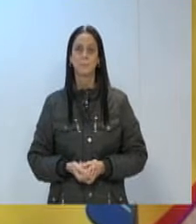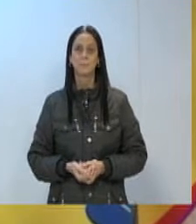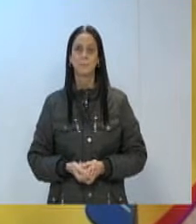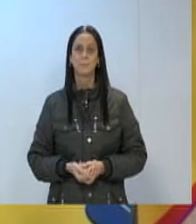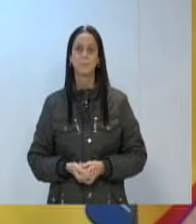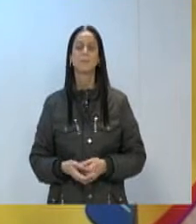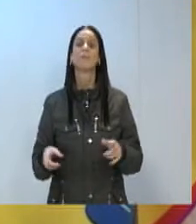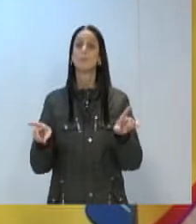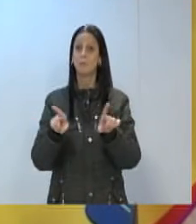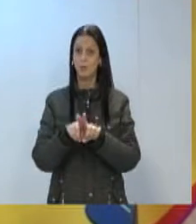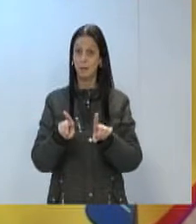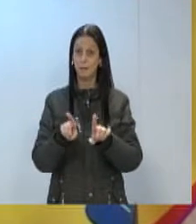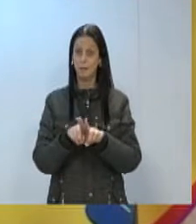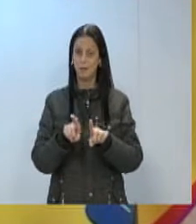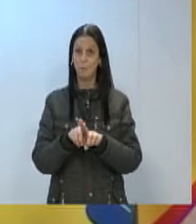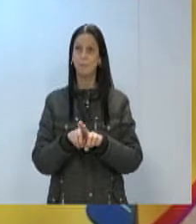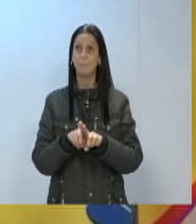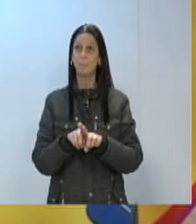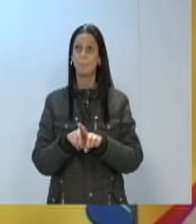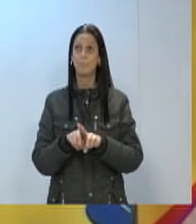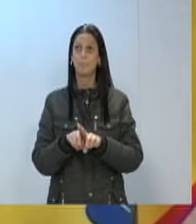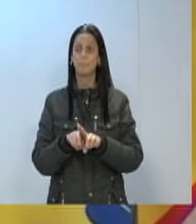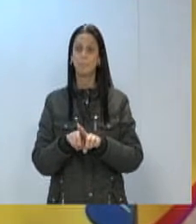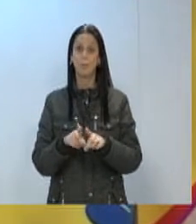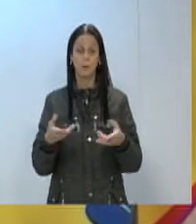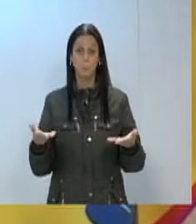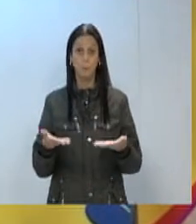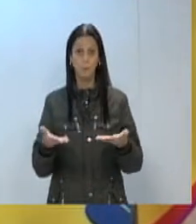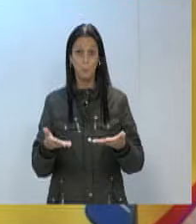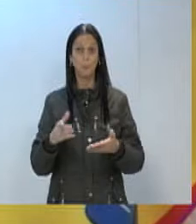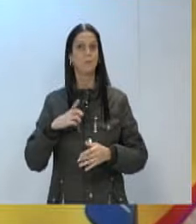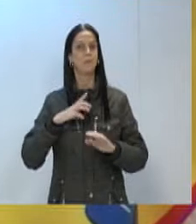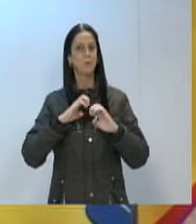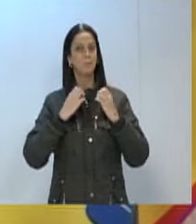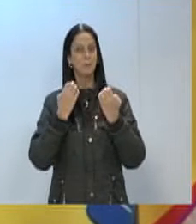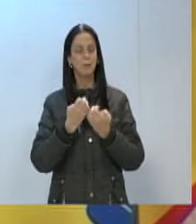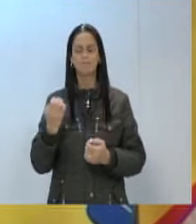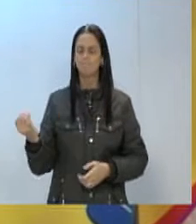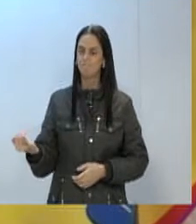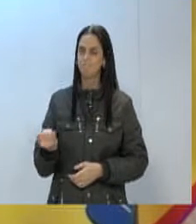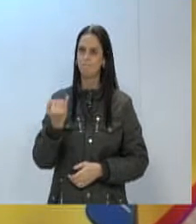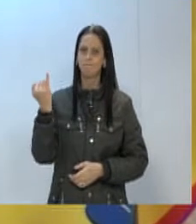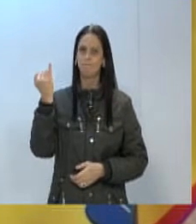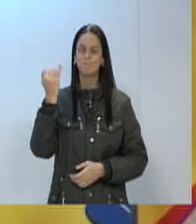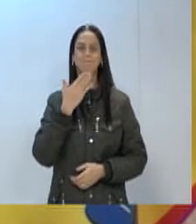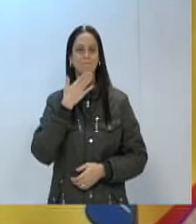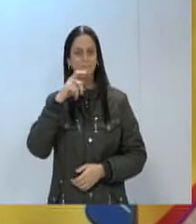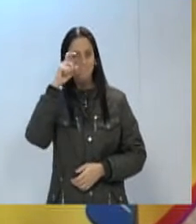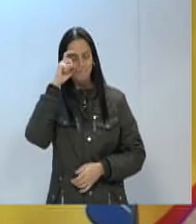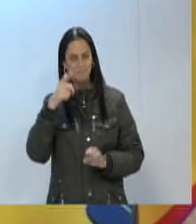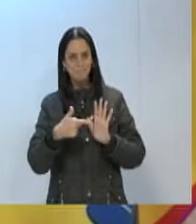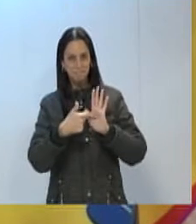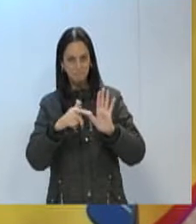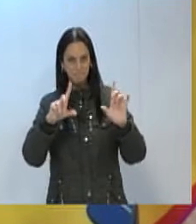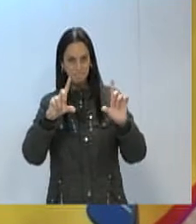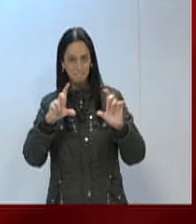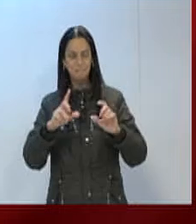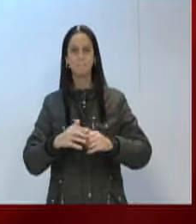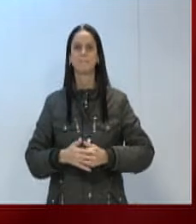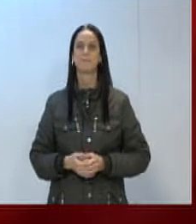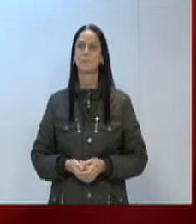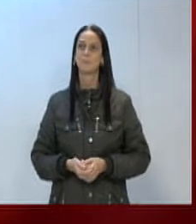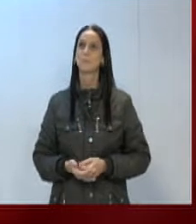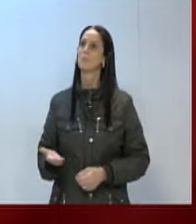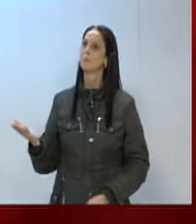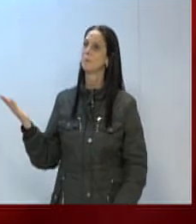e também nós temos É hoje um evento bem importante are se puderes passará a sexta imagem